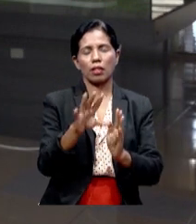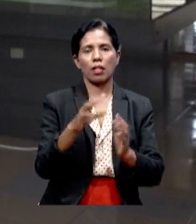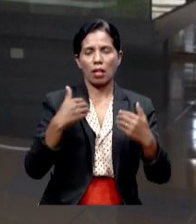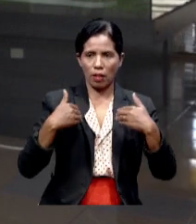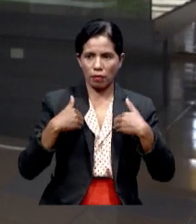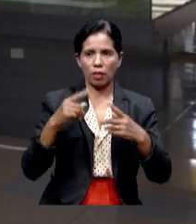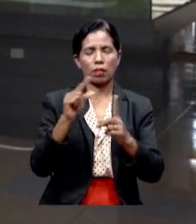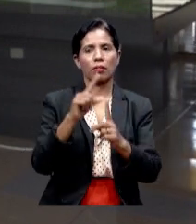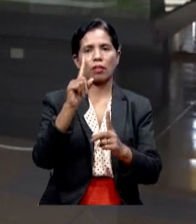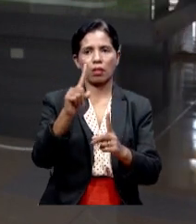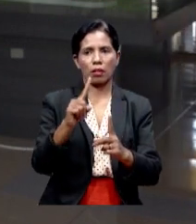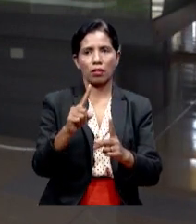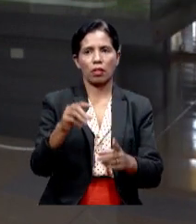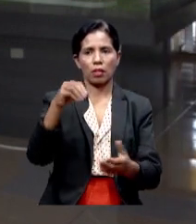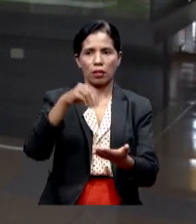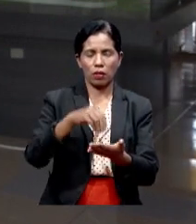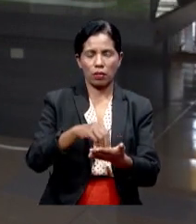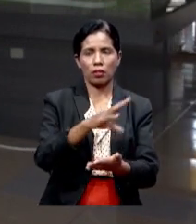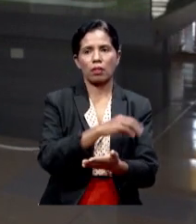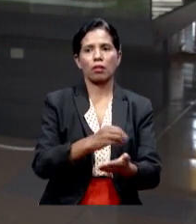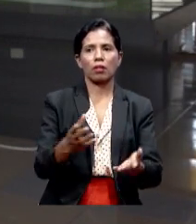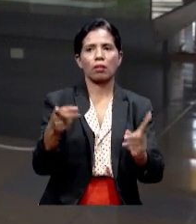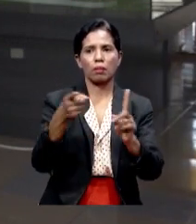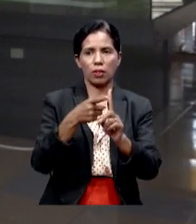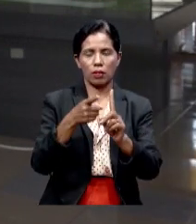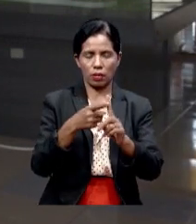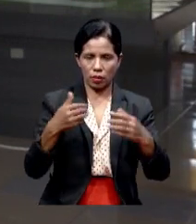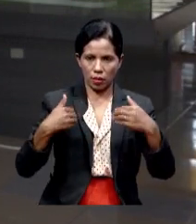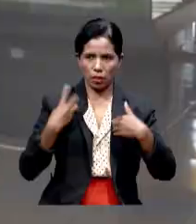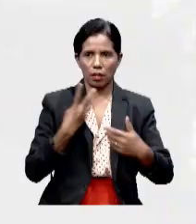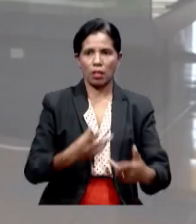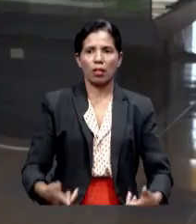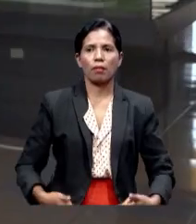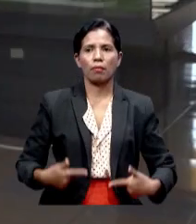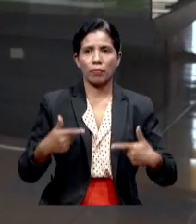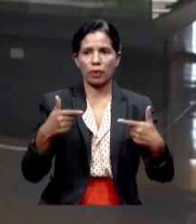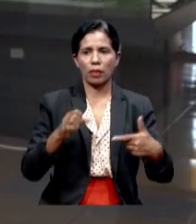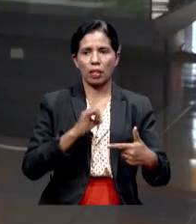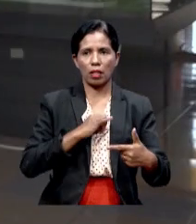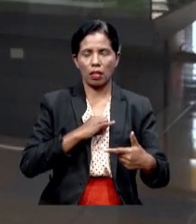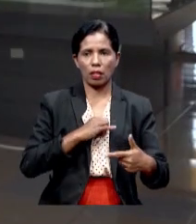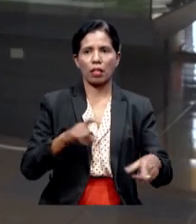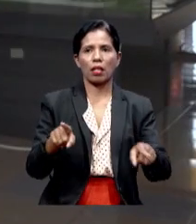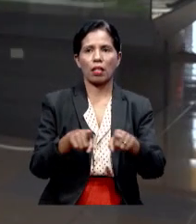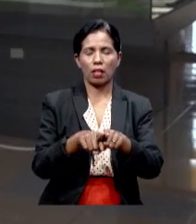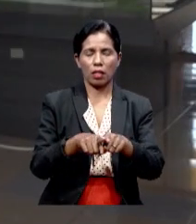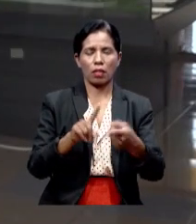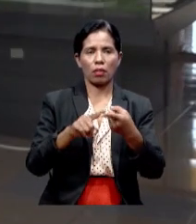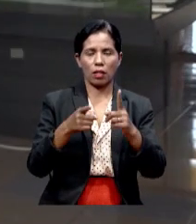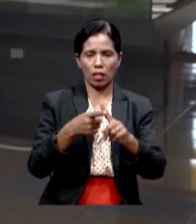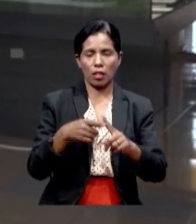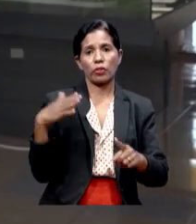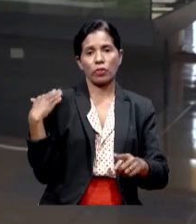ainda dentro, né? O ira cura voluntário positivo, bot positivo se acontece de tenemores. Bahau pessoal, hanes belum foi saída,